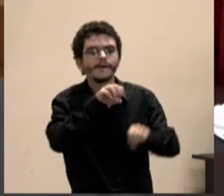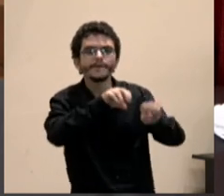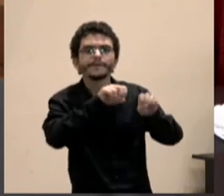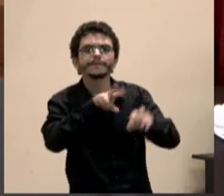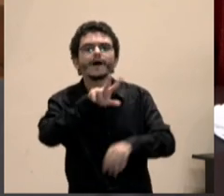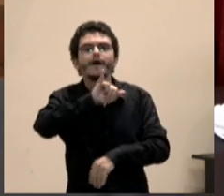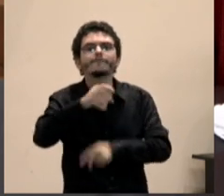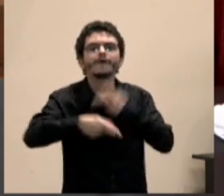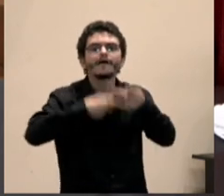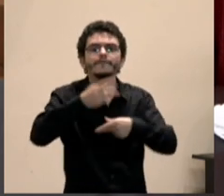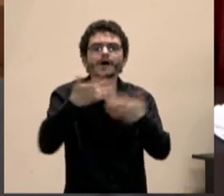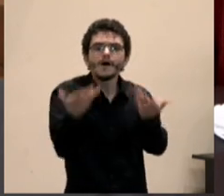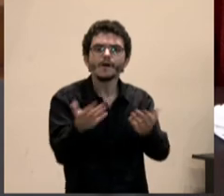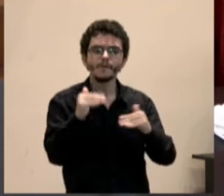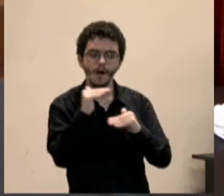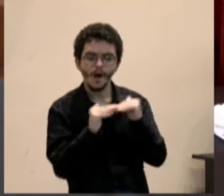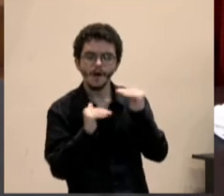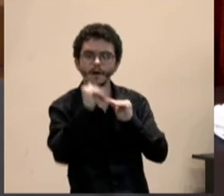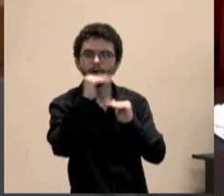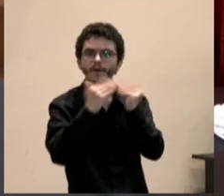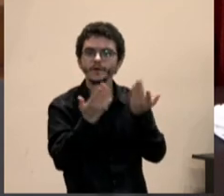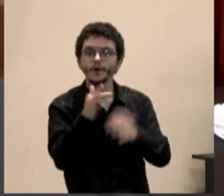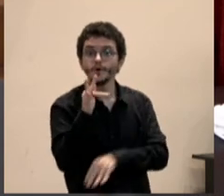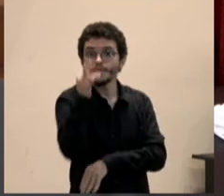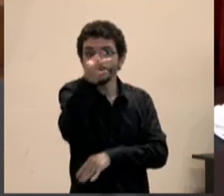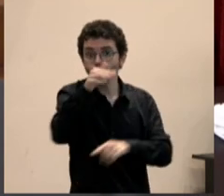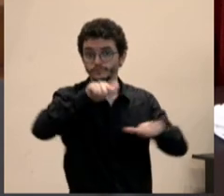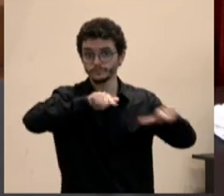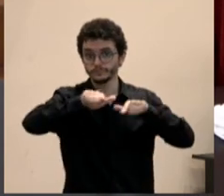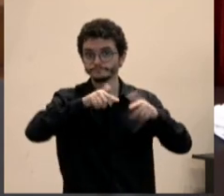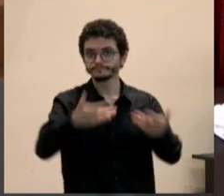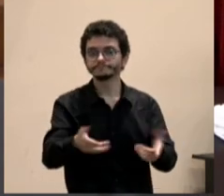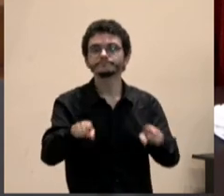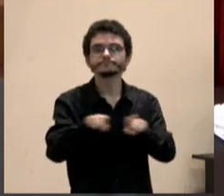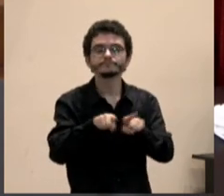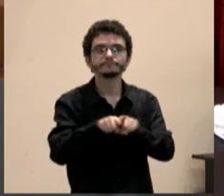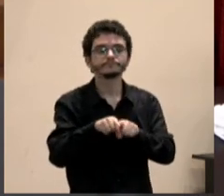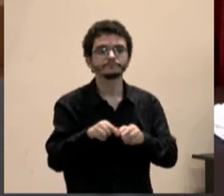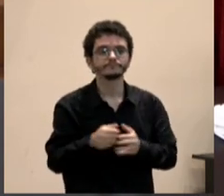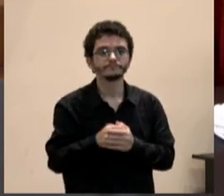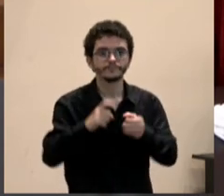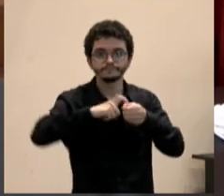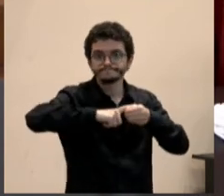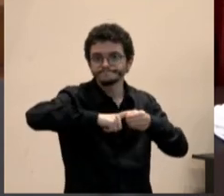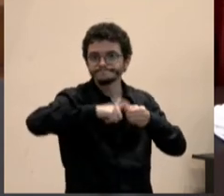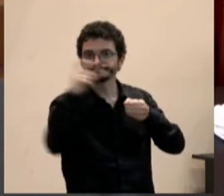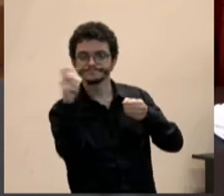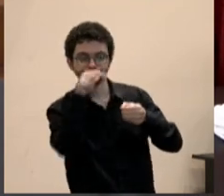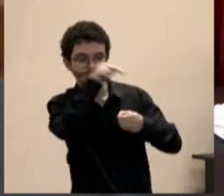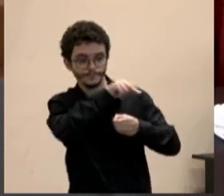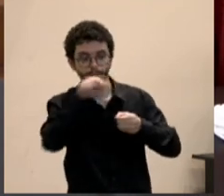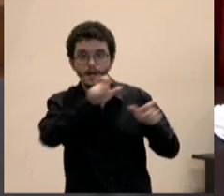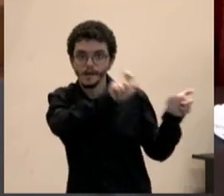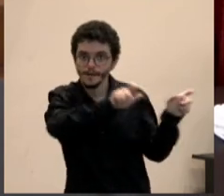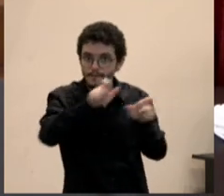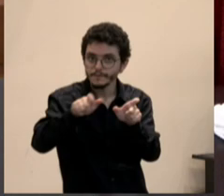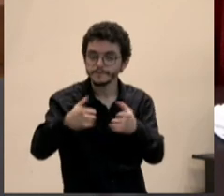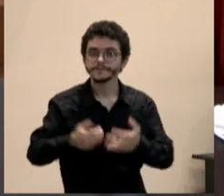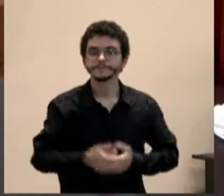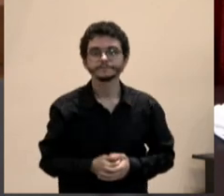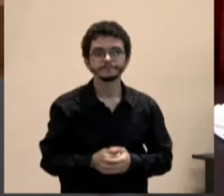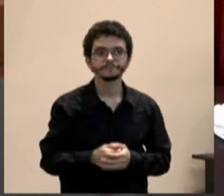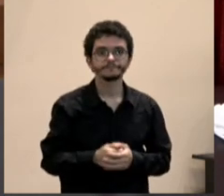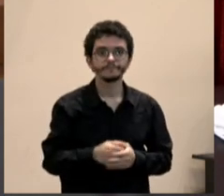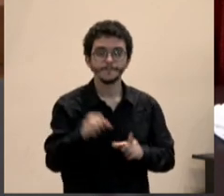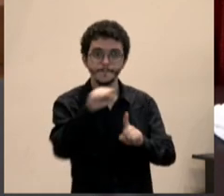qual é a construção dos futuros trabalhadores e das emancipações dessas pessoas para